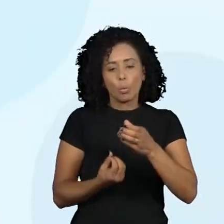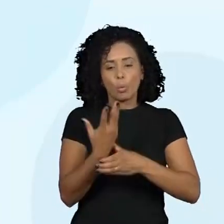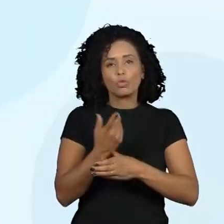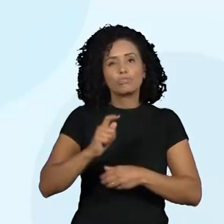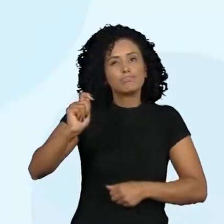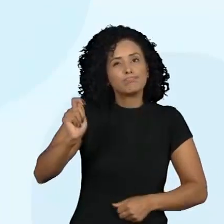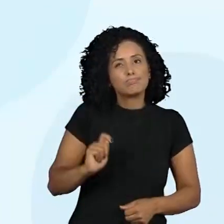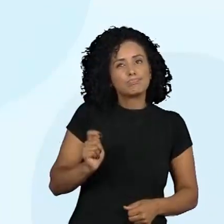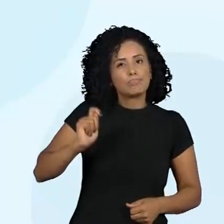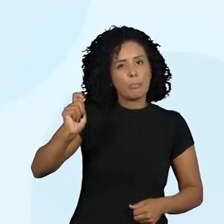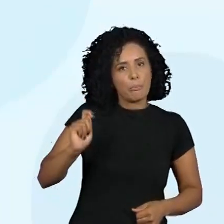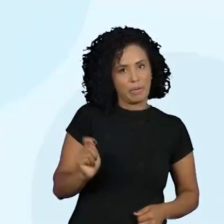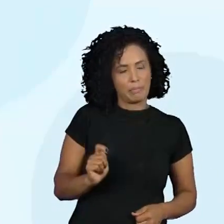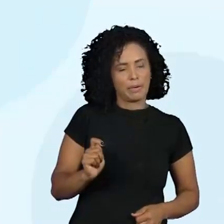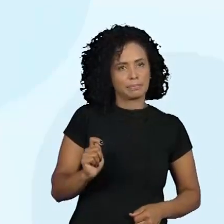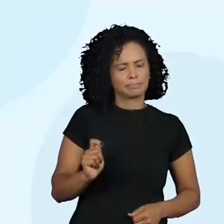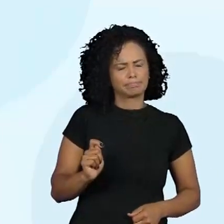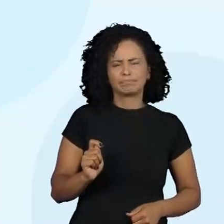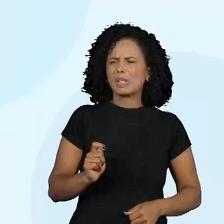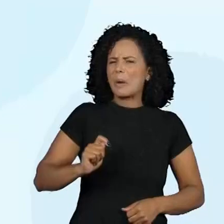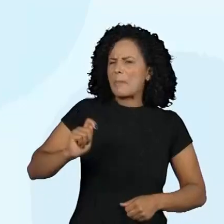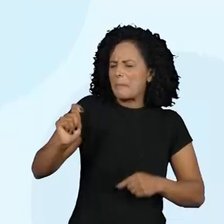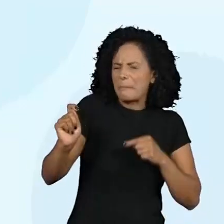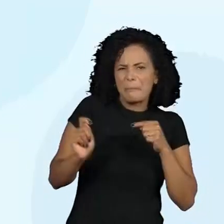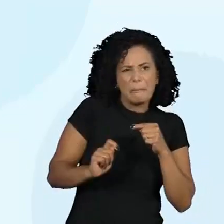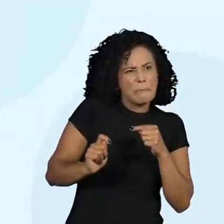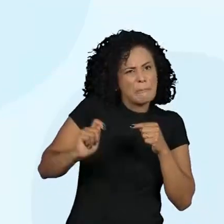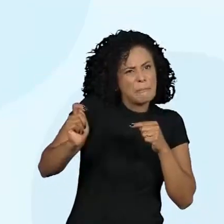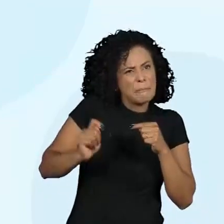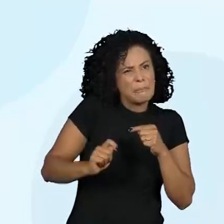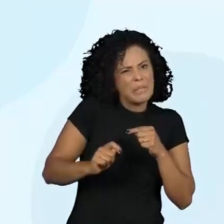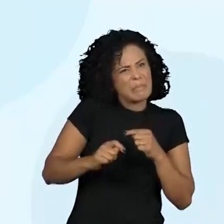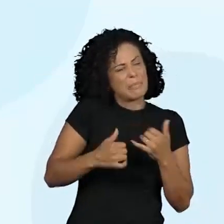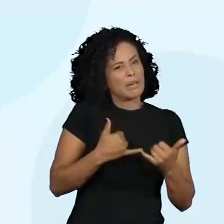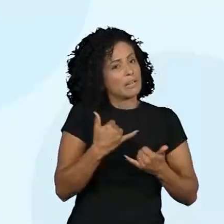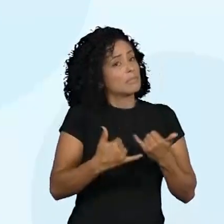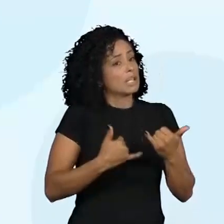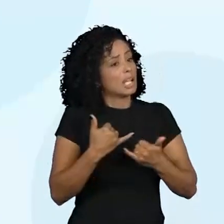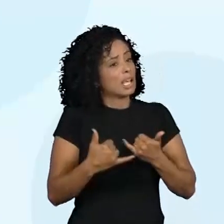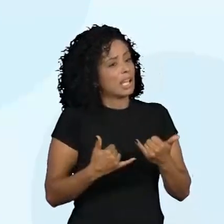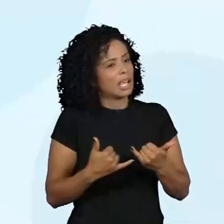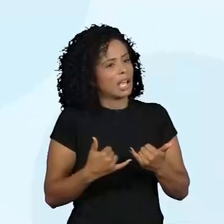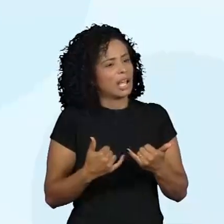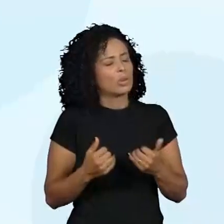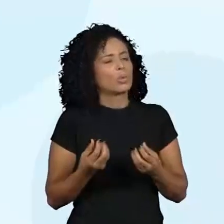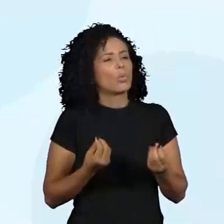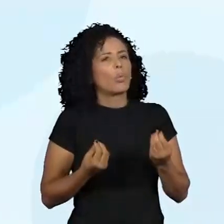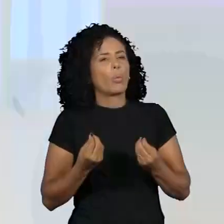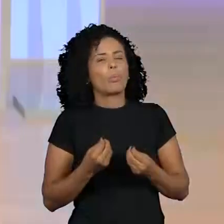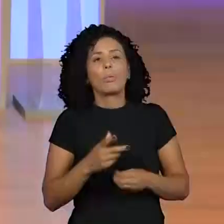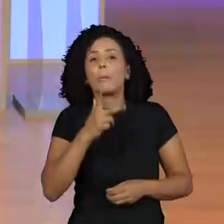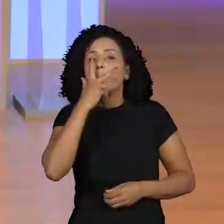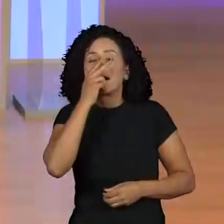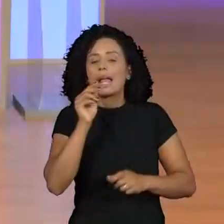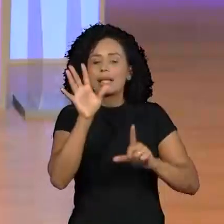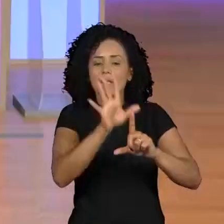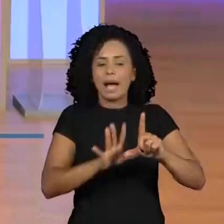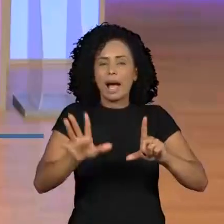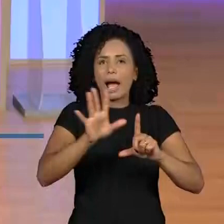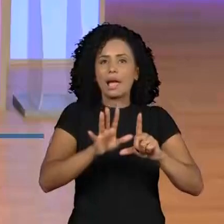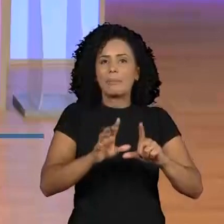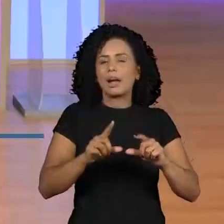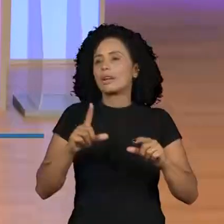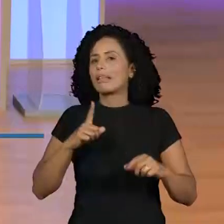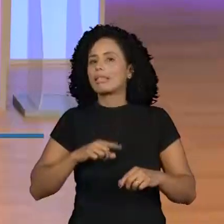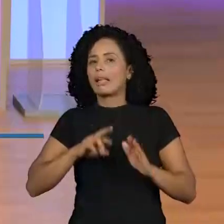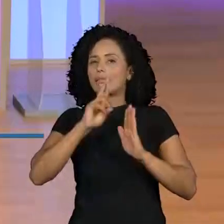pipa. Então, pipa nada mais é do que esse brinquedo, né? Que muitos têm o prazer de colocar a mão na